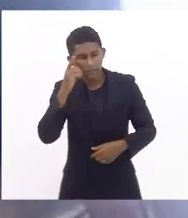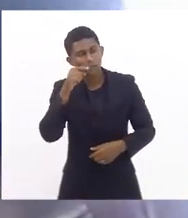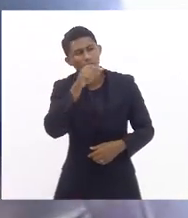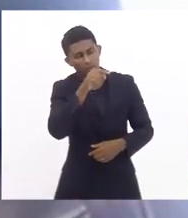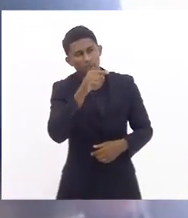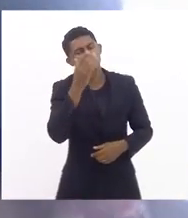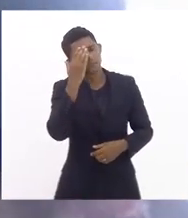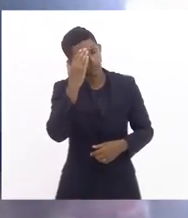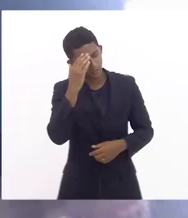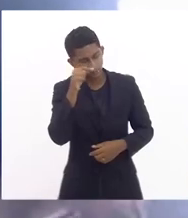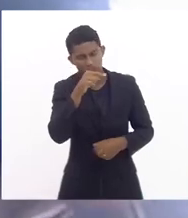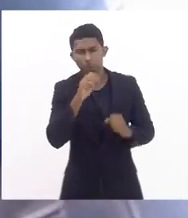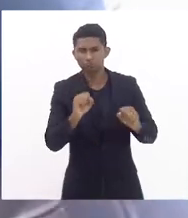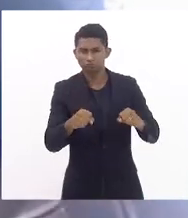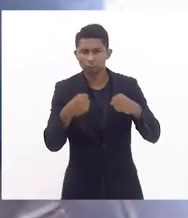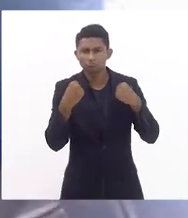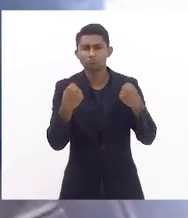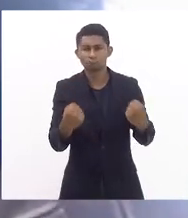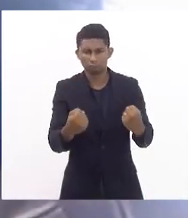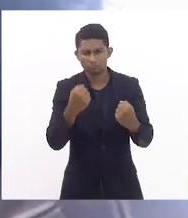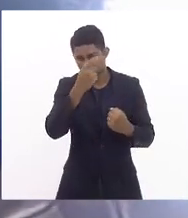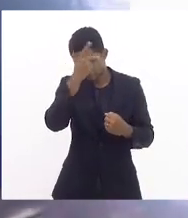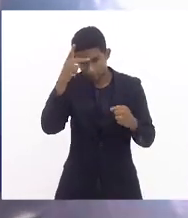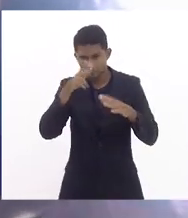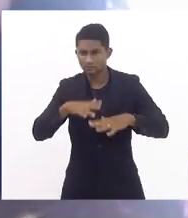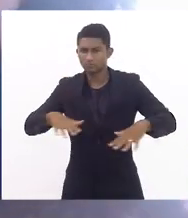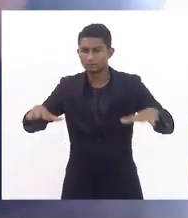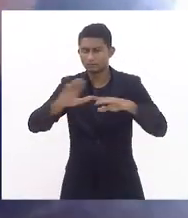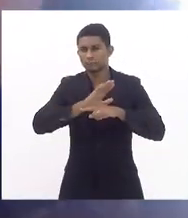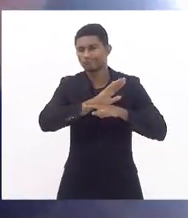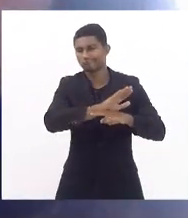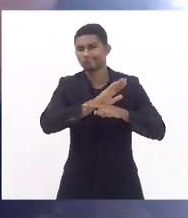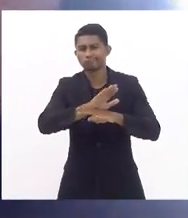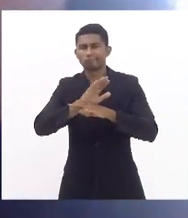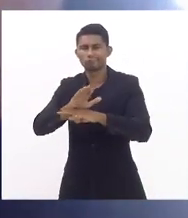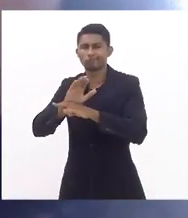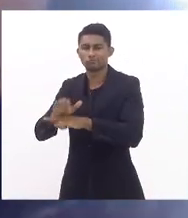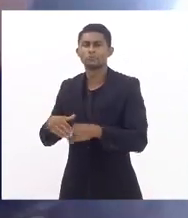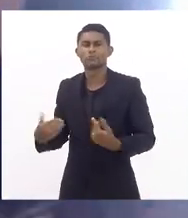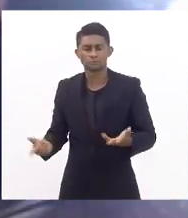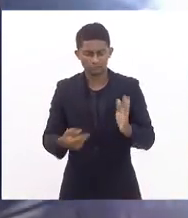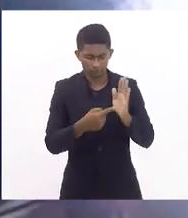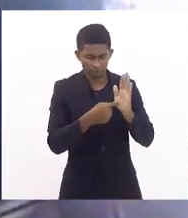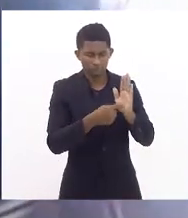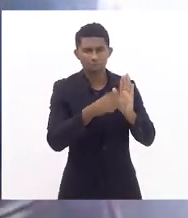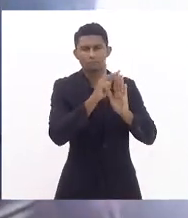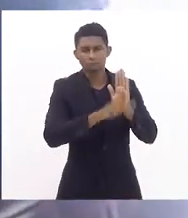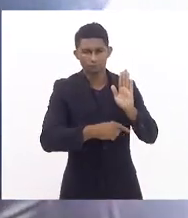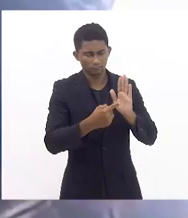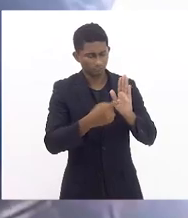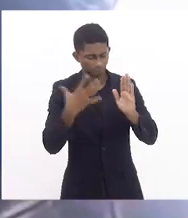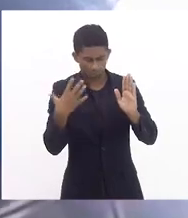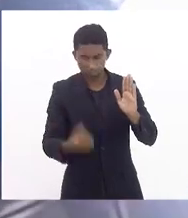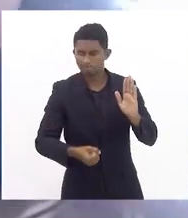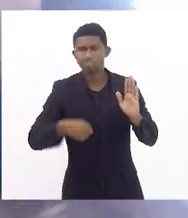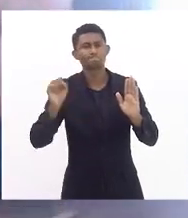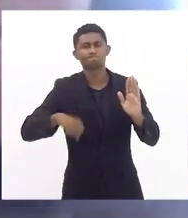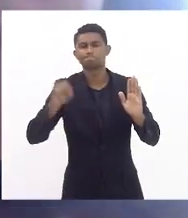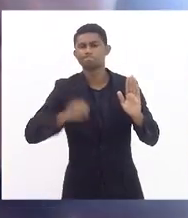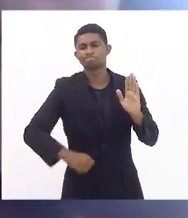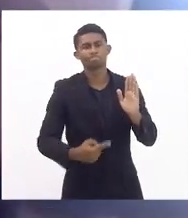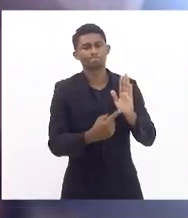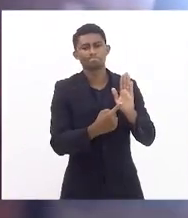frente à sua trajetória à frente do CEASA. Então, no mérito, é extremamente favorável ao